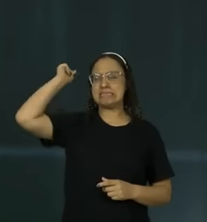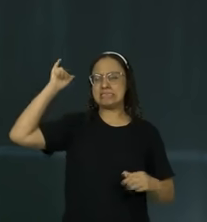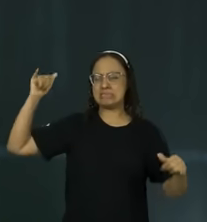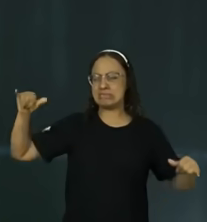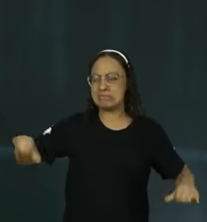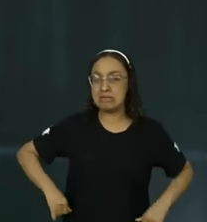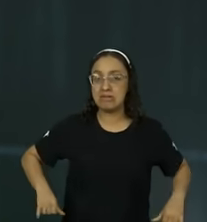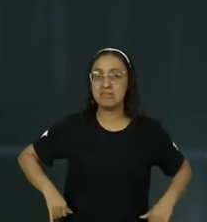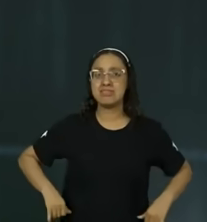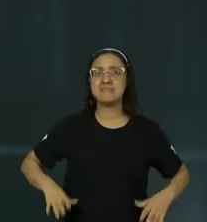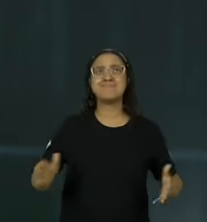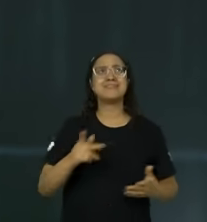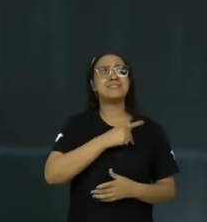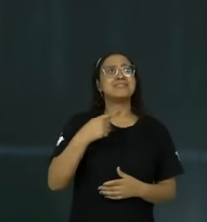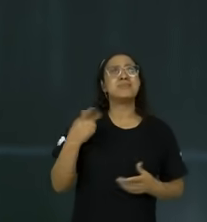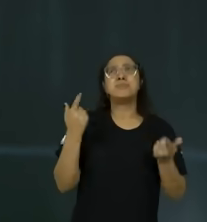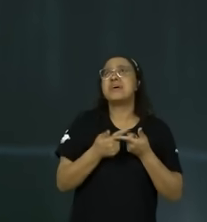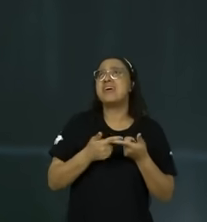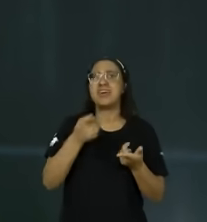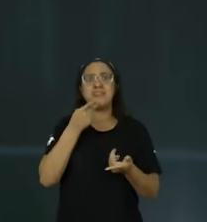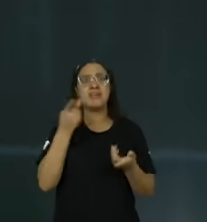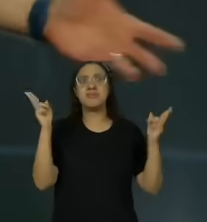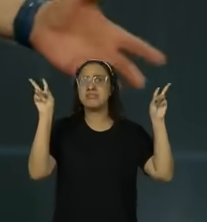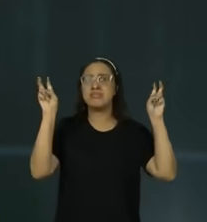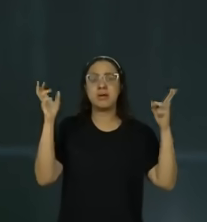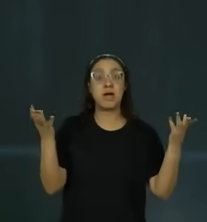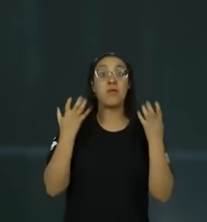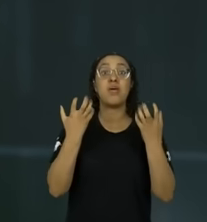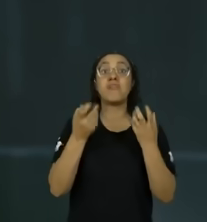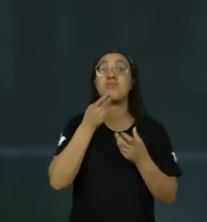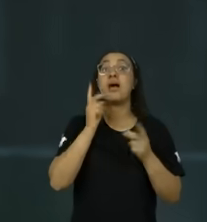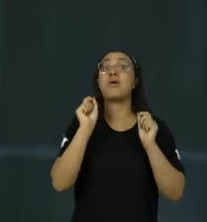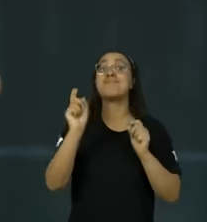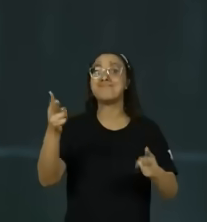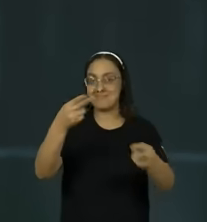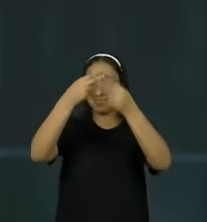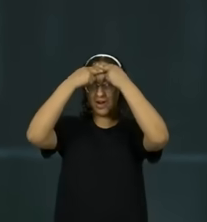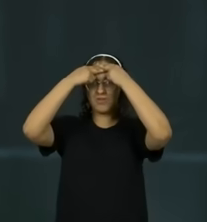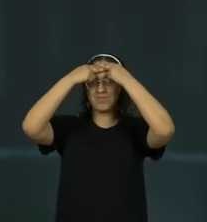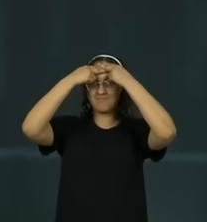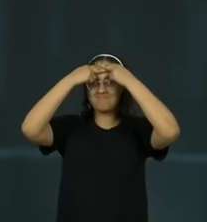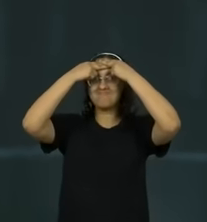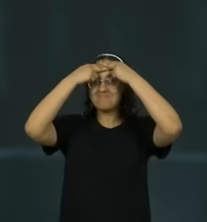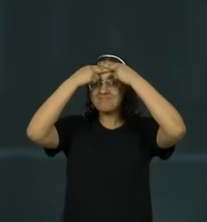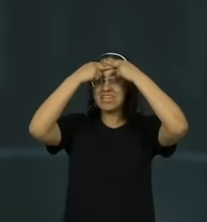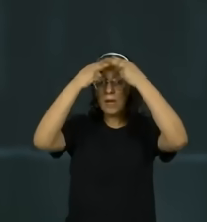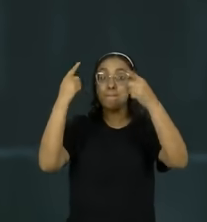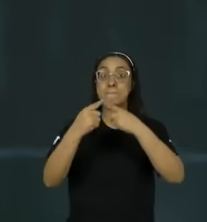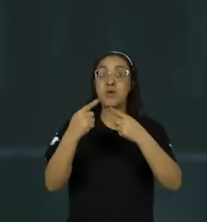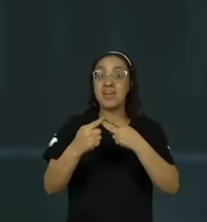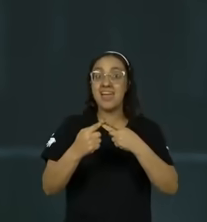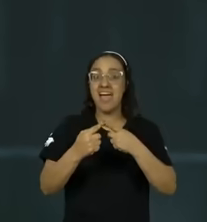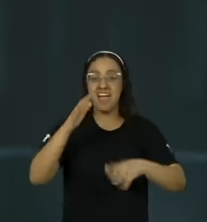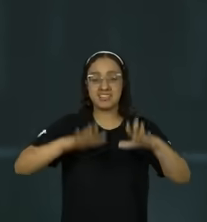me trouxe essa palavra hoje? O que Deus quer dizer? Eu quero falar sobre trauma. O que está em jogo aqui é o trauma, porque o problema passa,